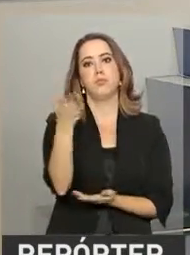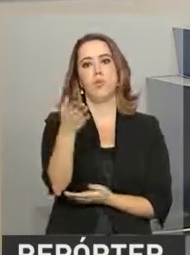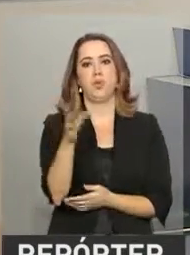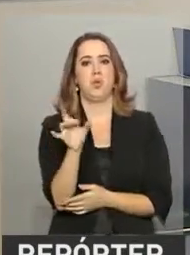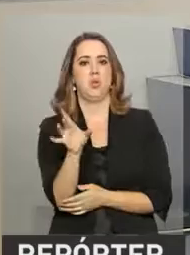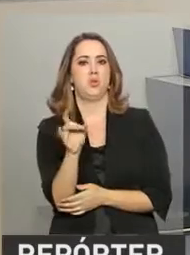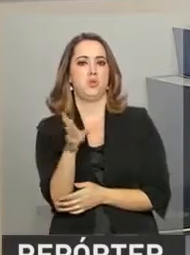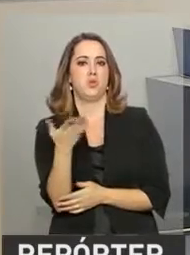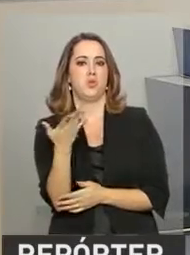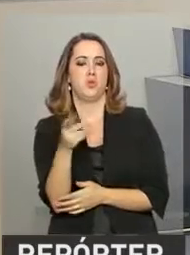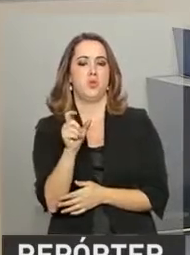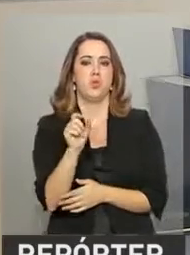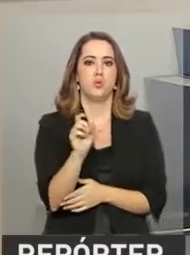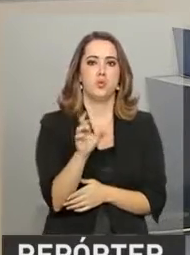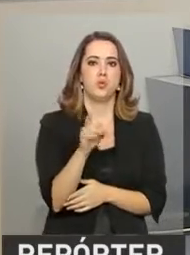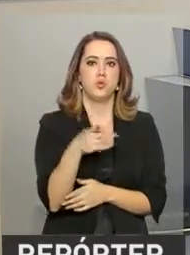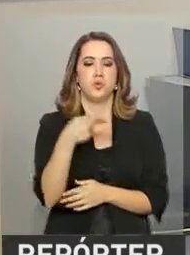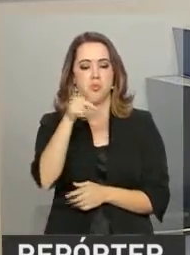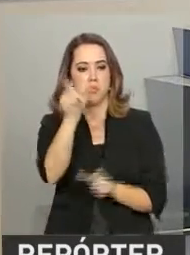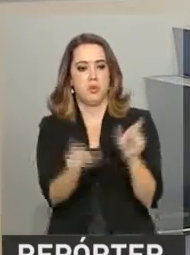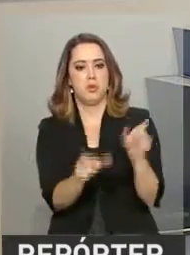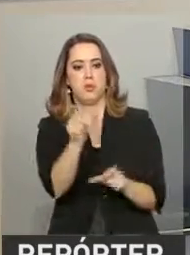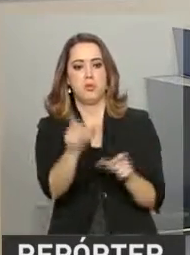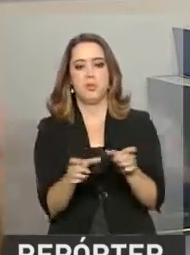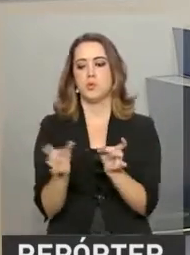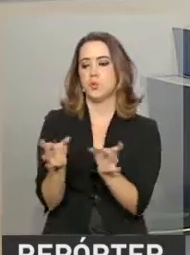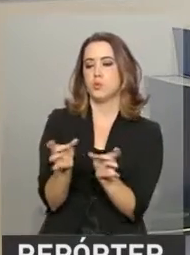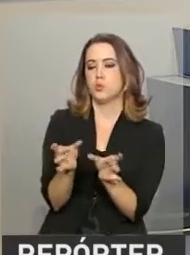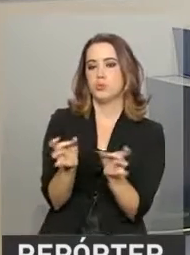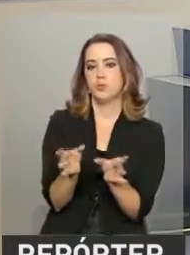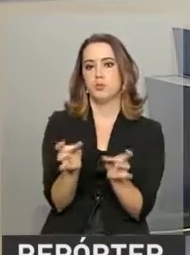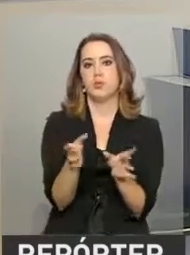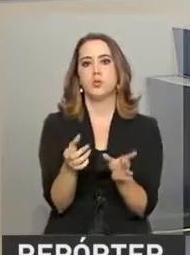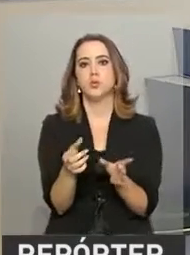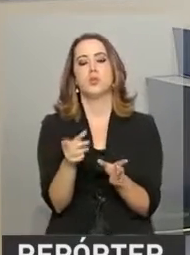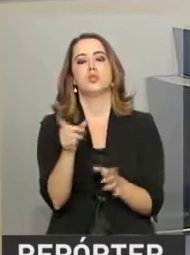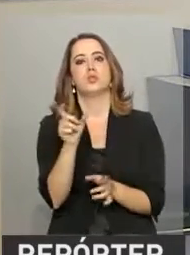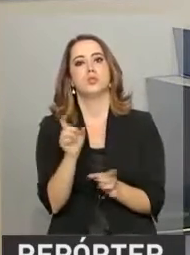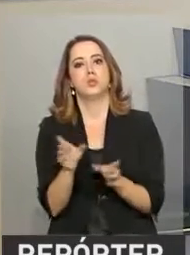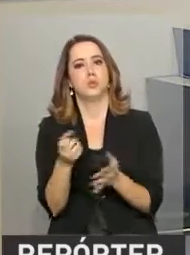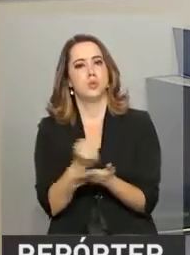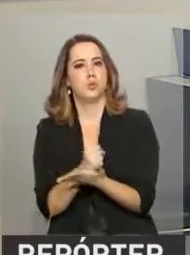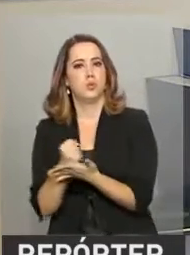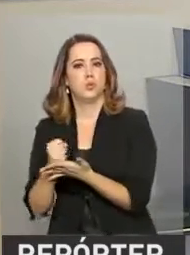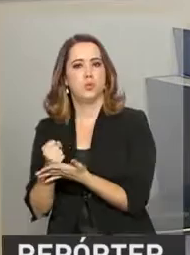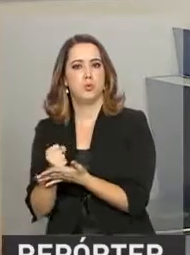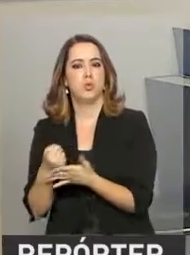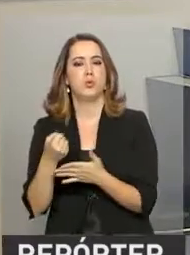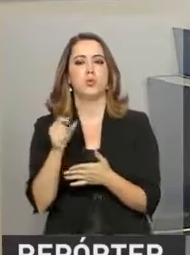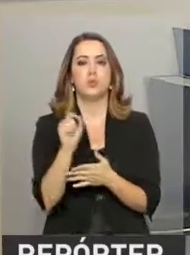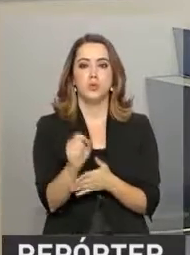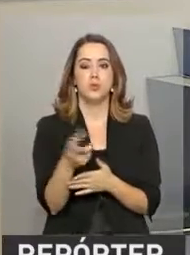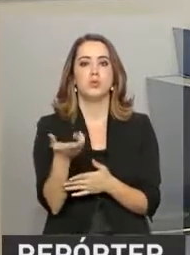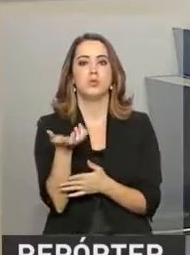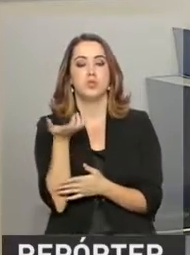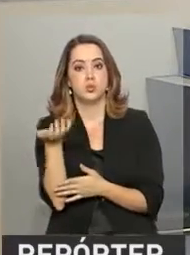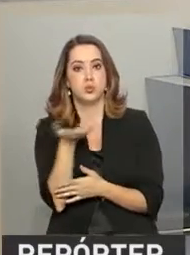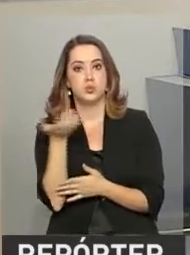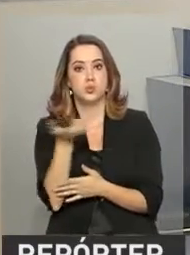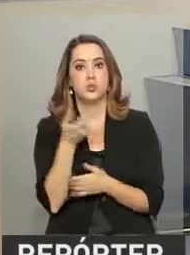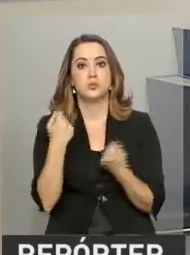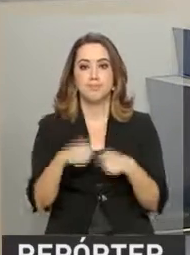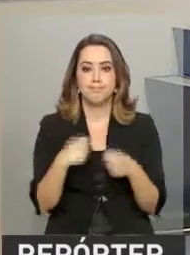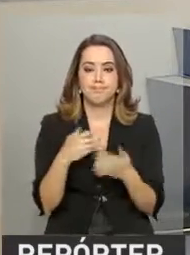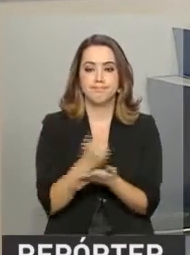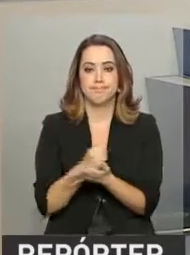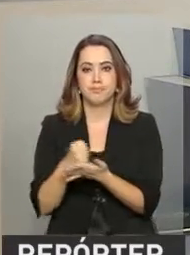mãos ou do banconista, que muitas vezes esses banconistas das farmácias, eles têm interesse em vender